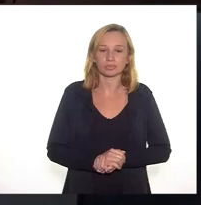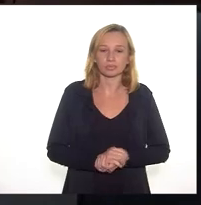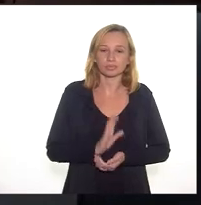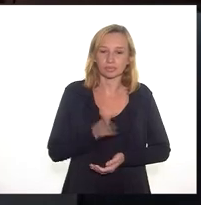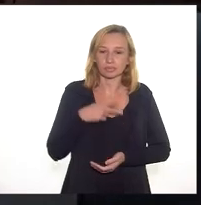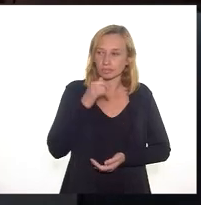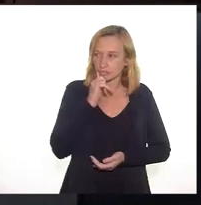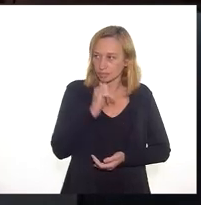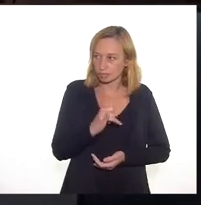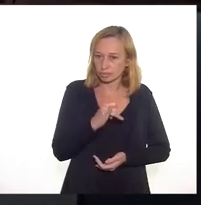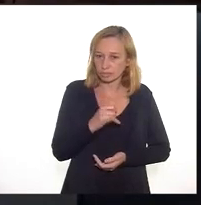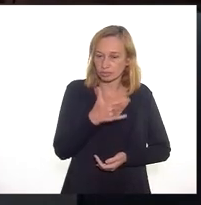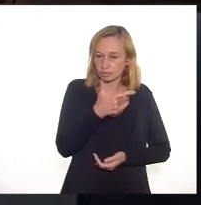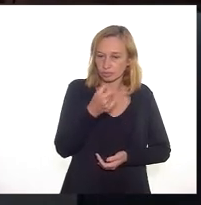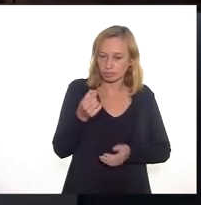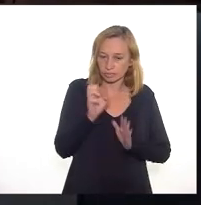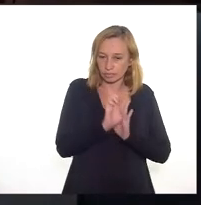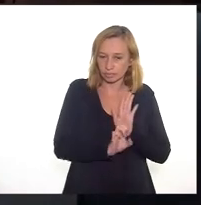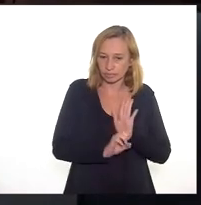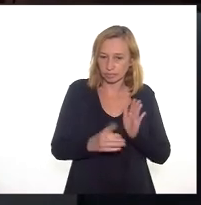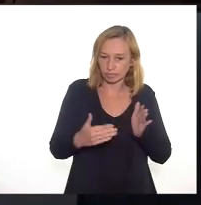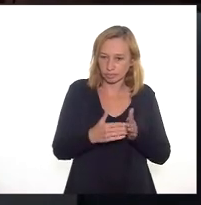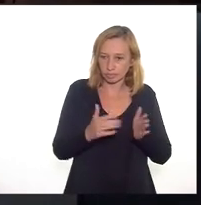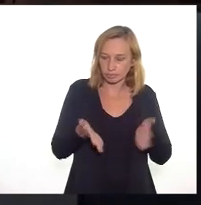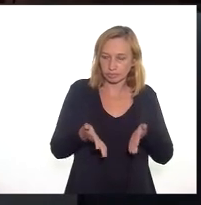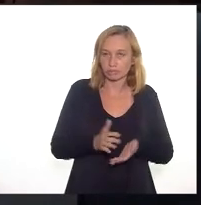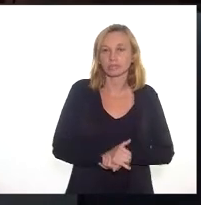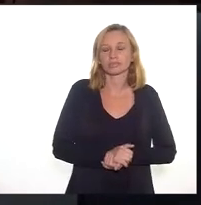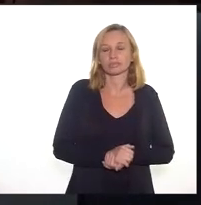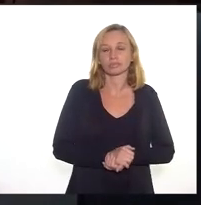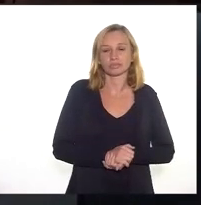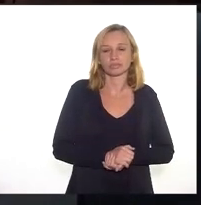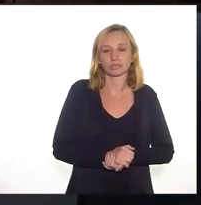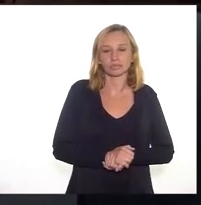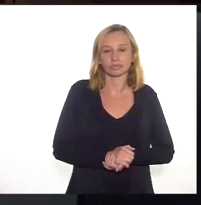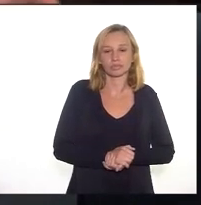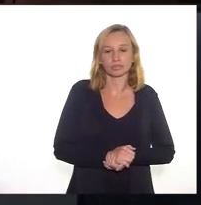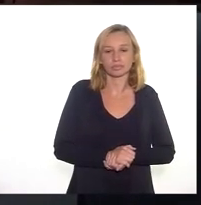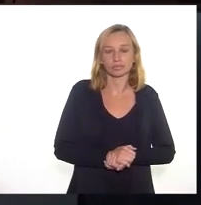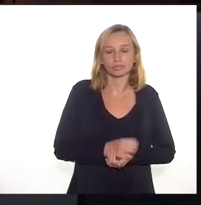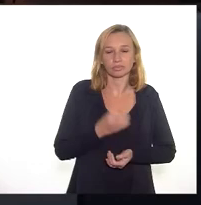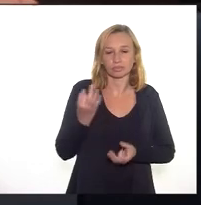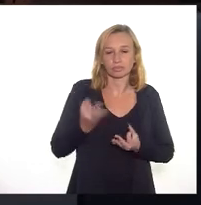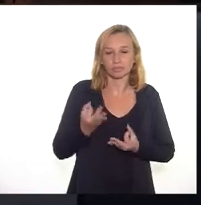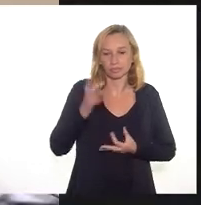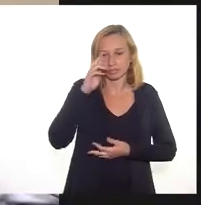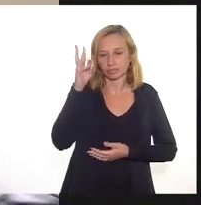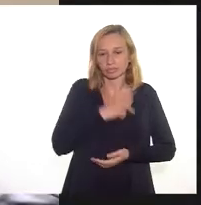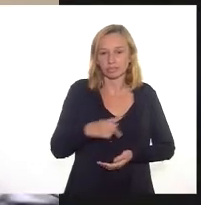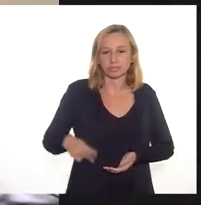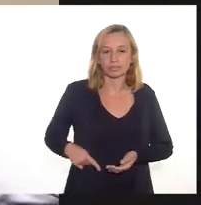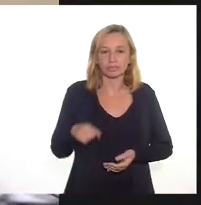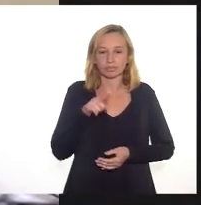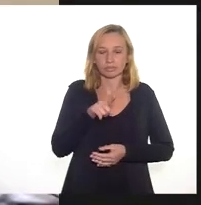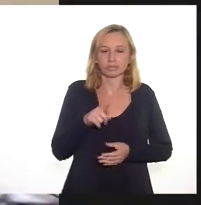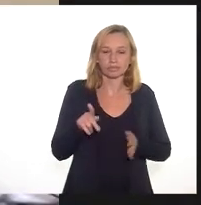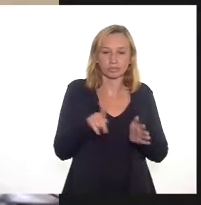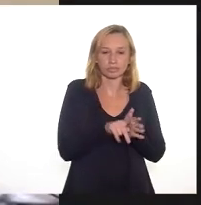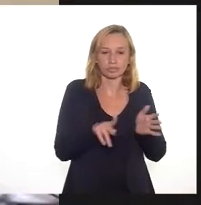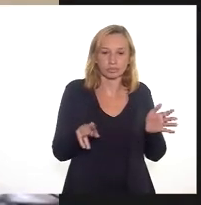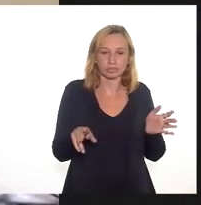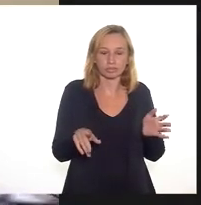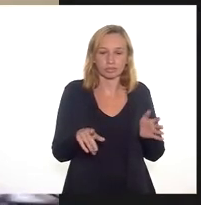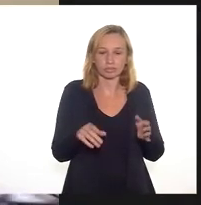avisando que temos 20 emendas até o presente momento. Perfeito, senhor presidente. Esse projeto Abril